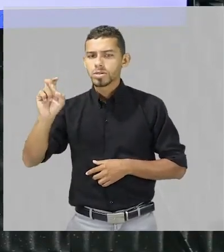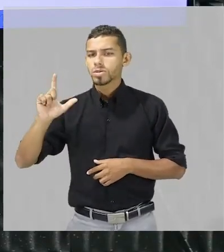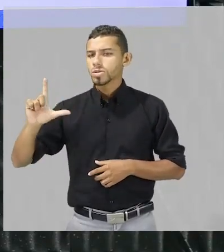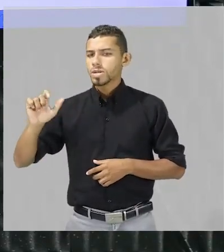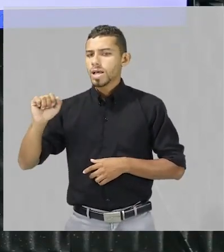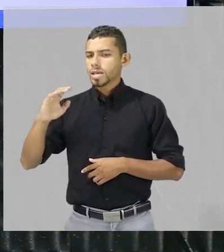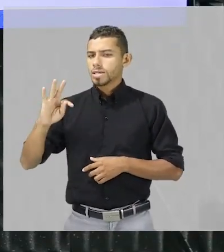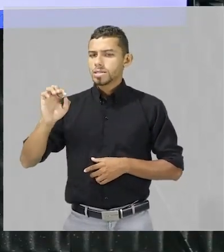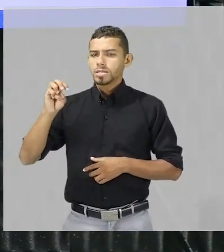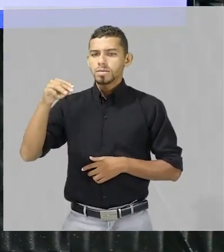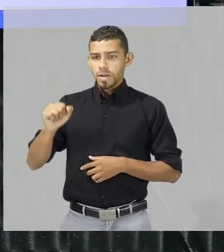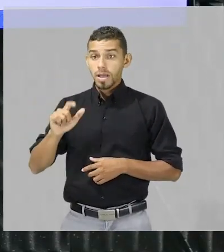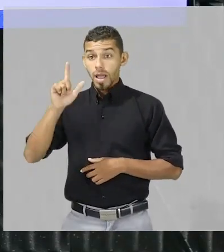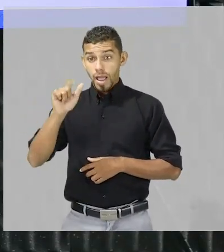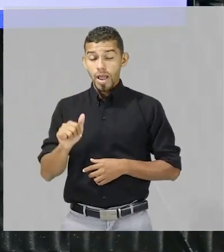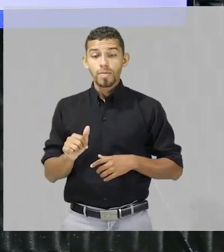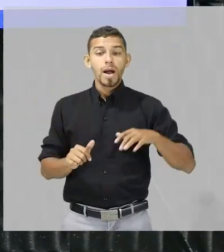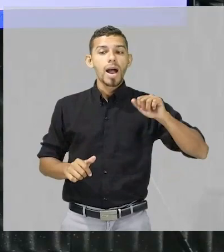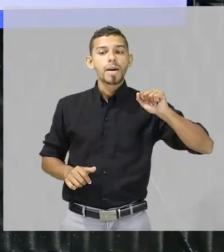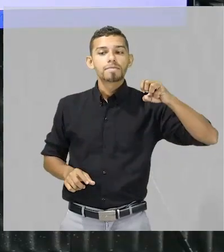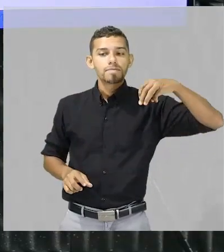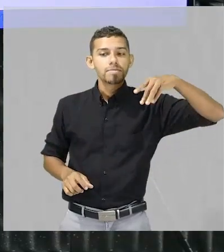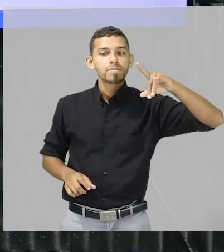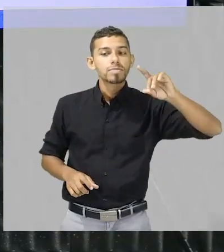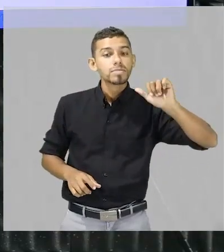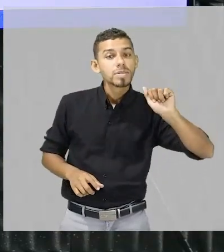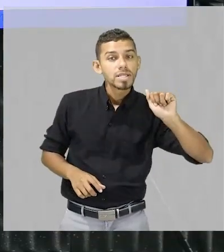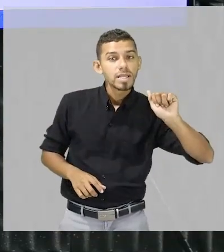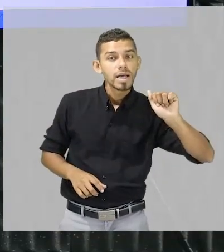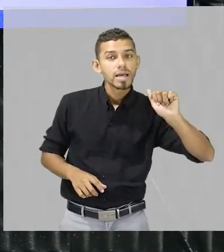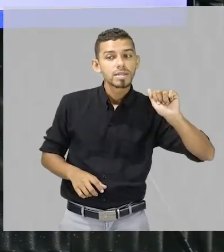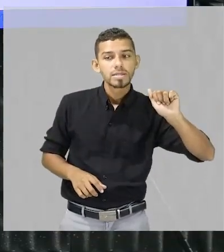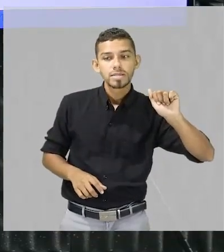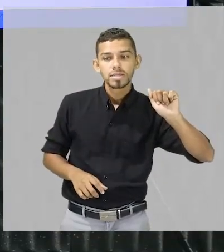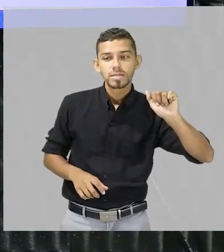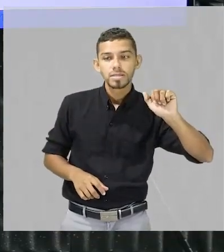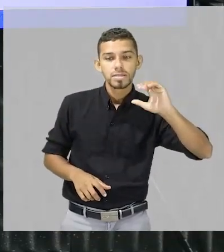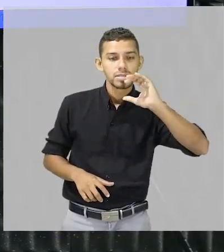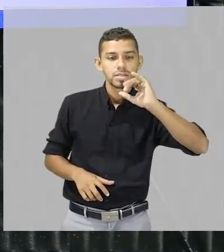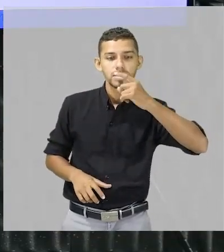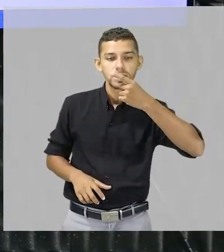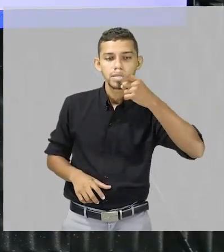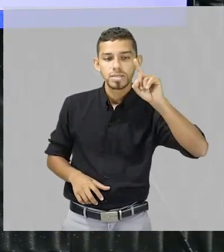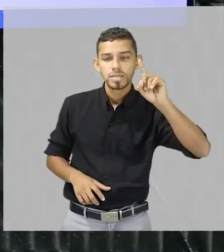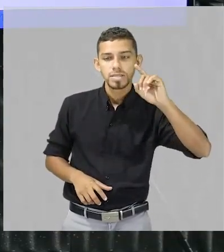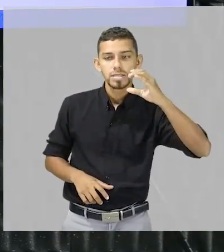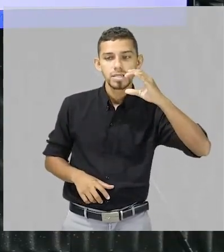5-lactama é uma amida cíclica amida. Então, eu tenho que